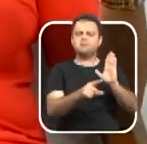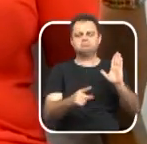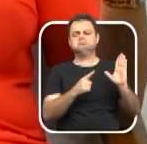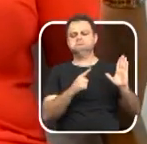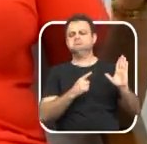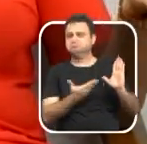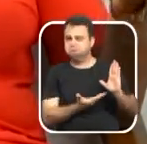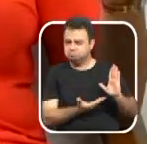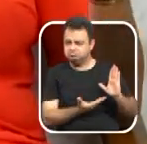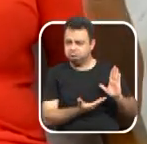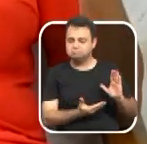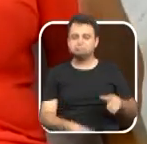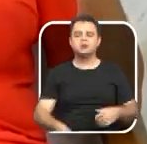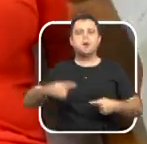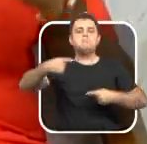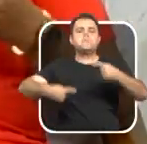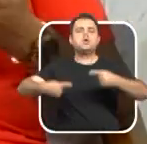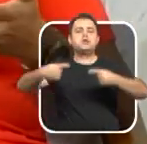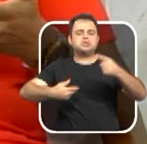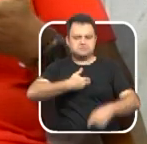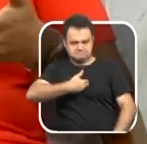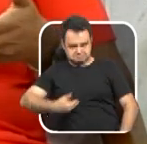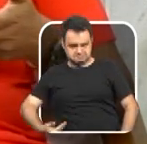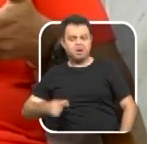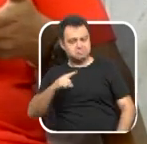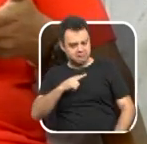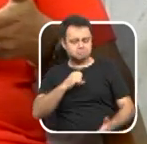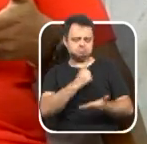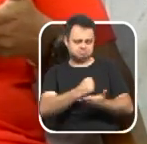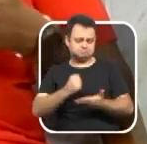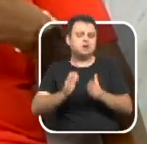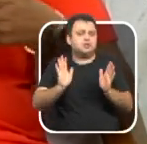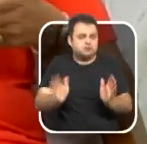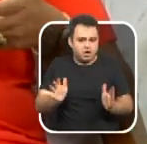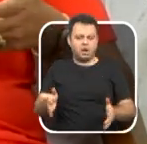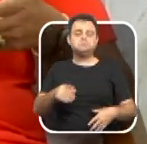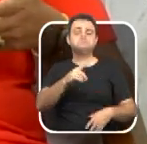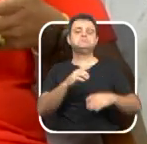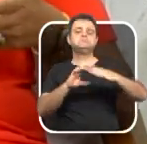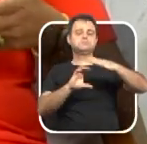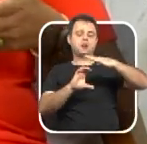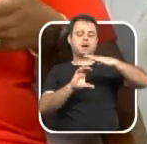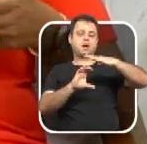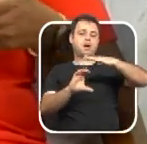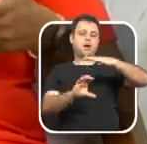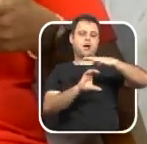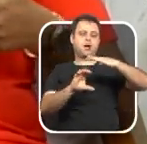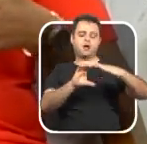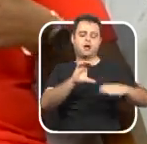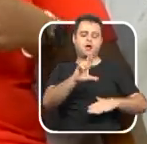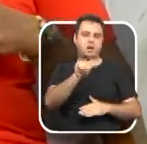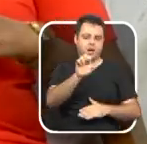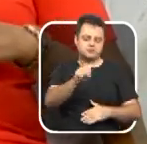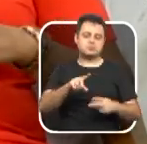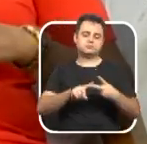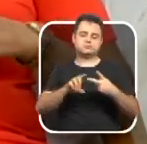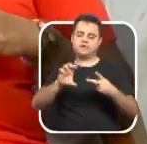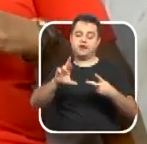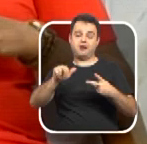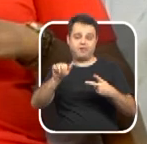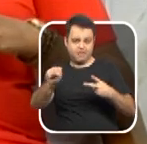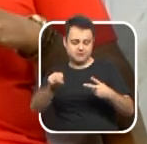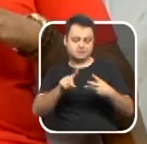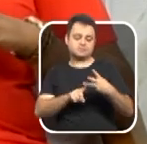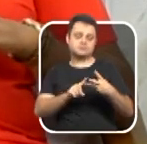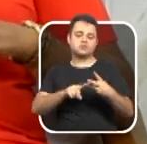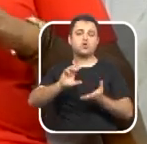públicas formalizadas, o CRAS, o CREAS, Conselho Tutelar. Depois, para as mulheres, violência